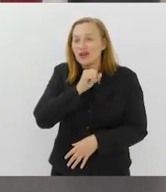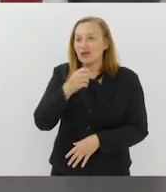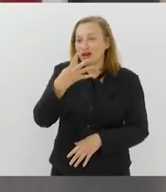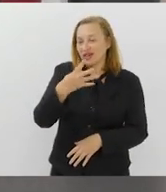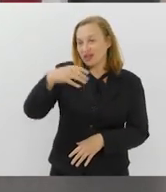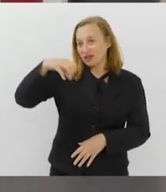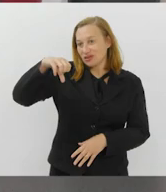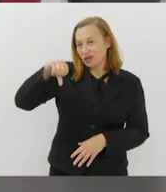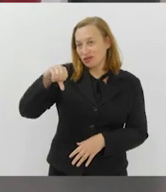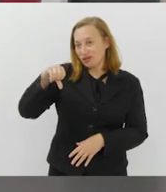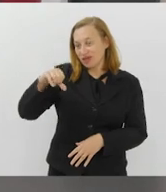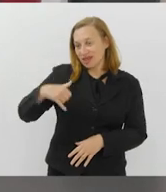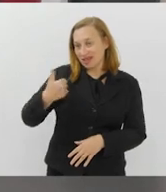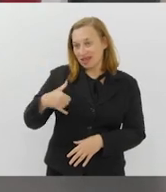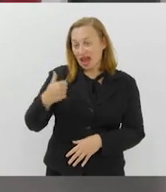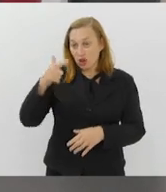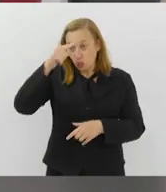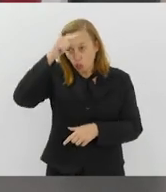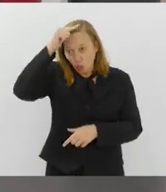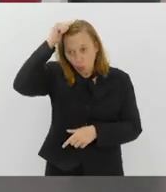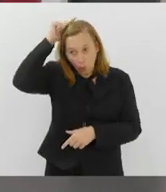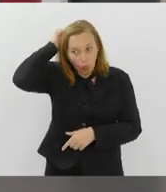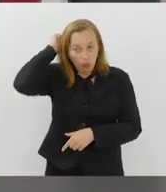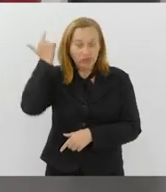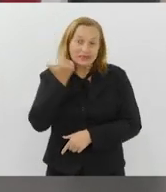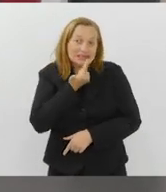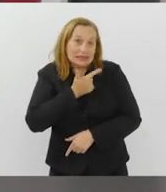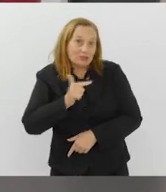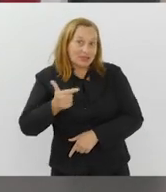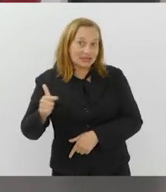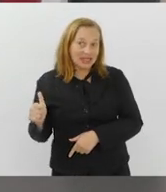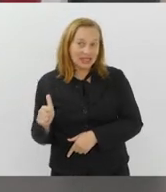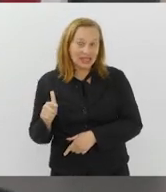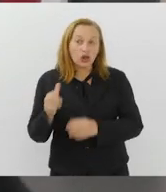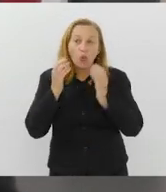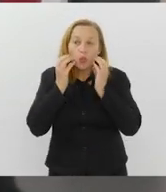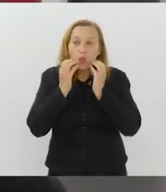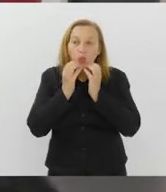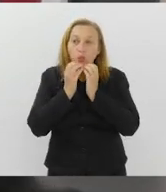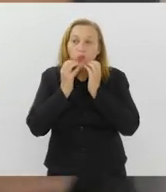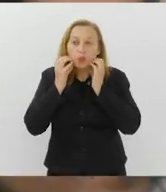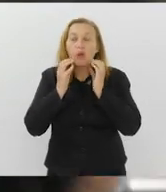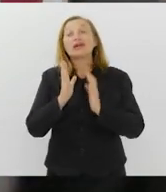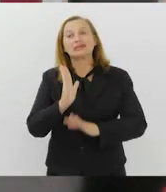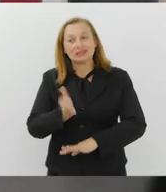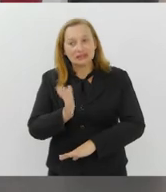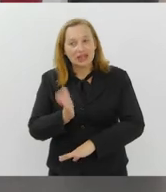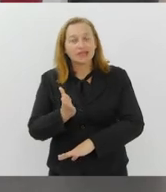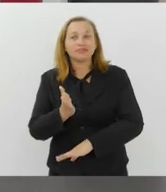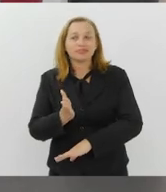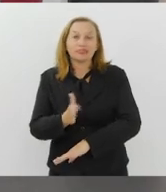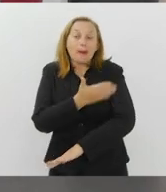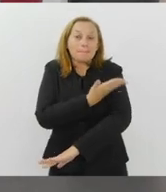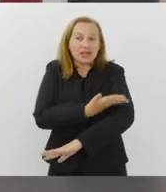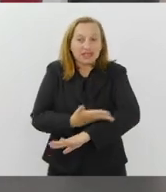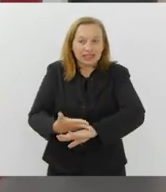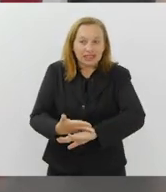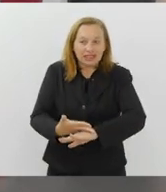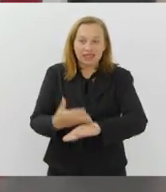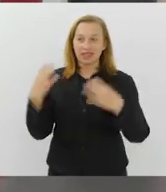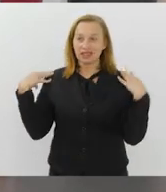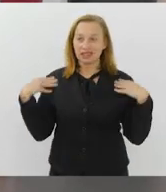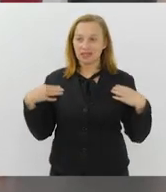mais cabelo, por isso não dá para mostrar minha idade no cabelo, mas e sim na barba, a barba já branca. Estou com